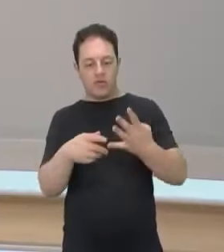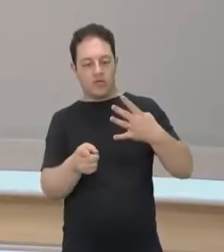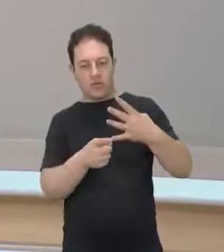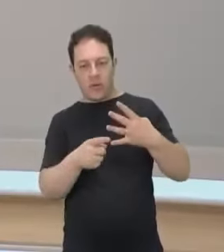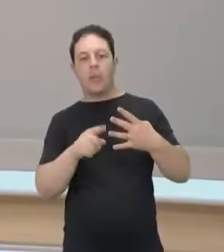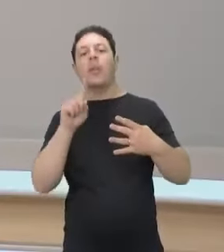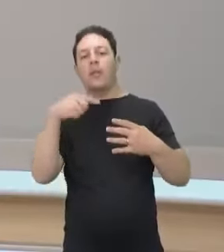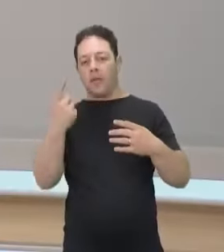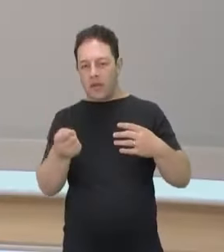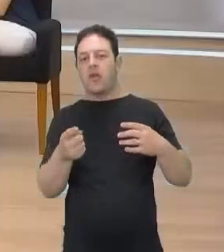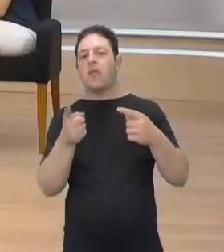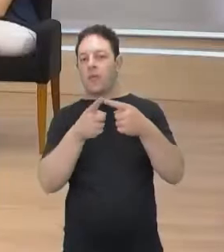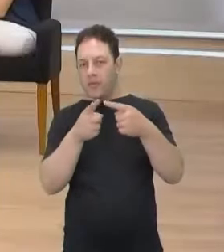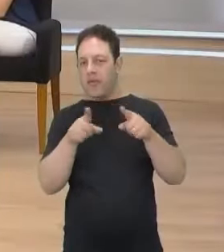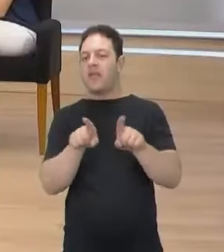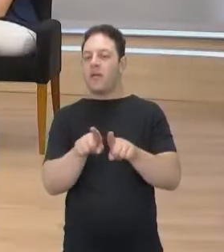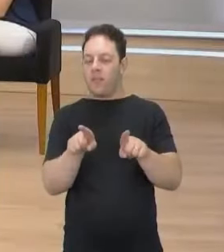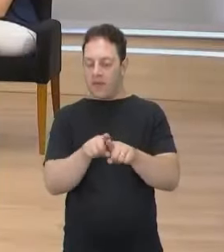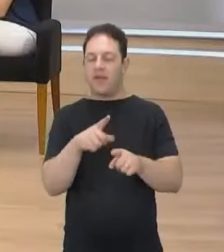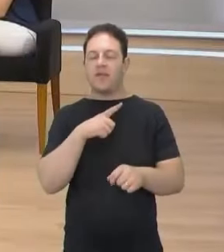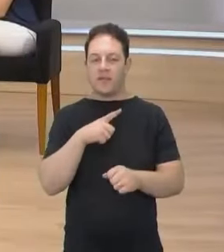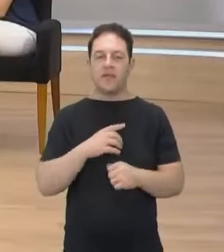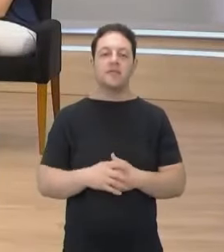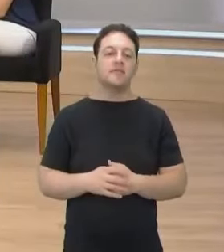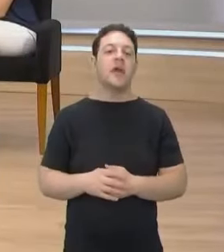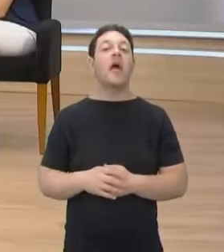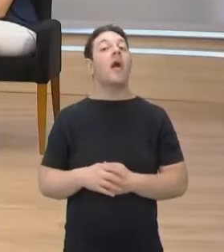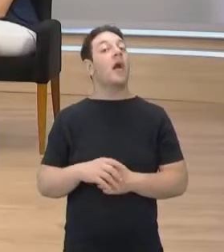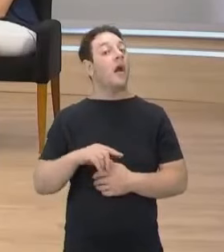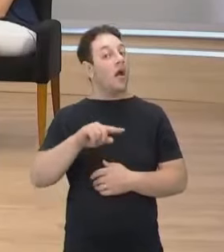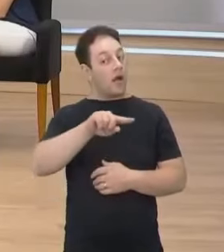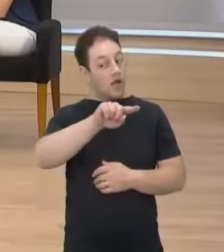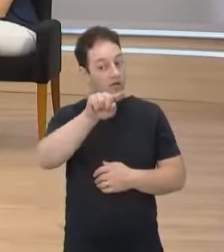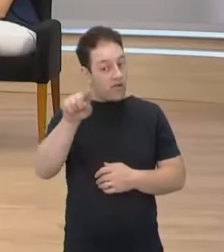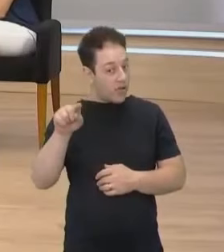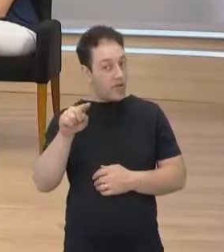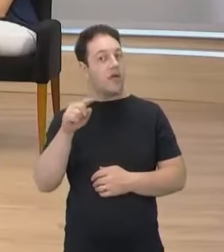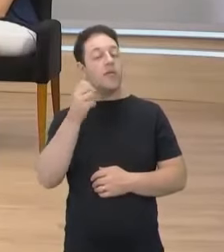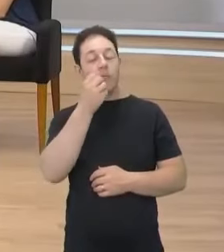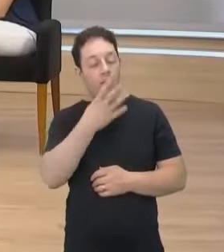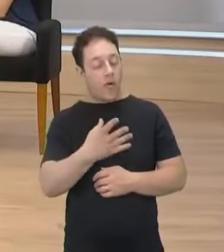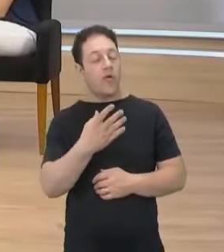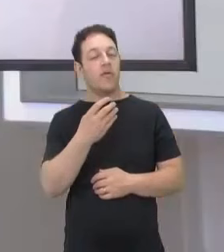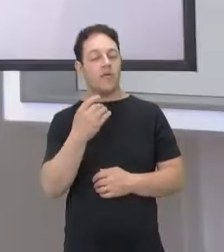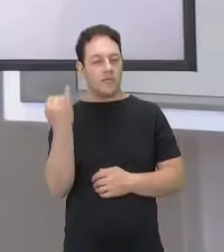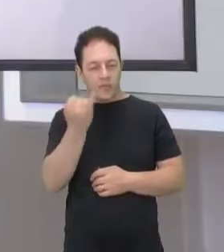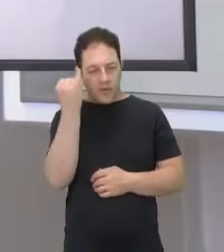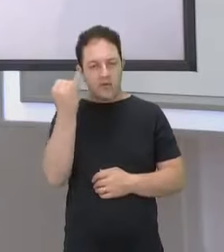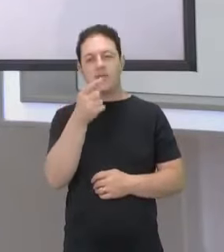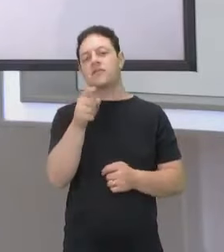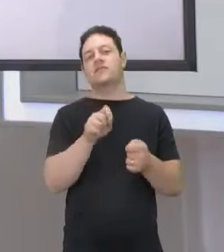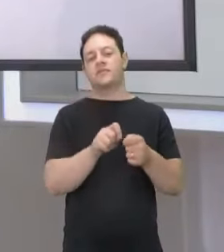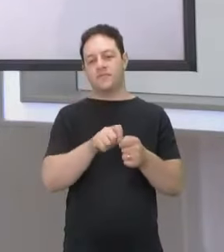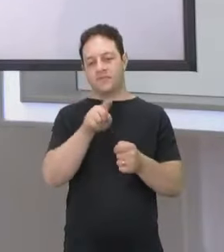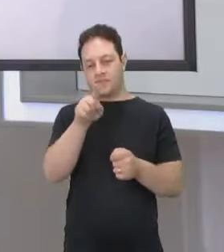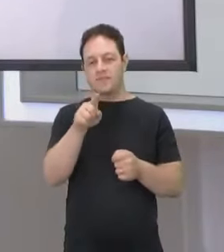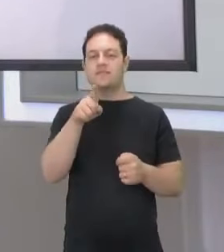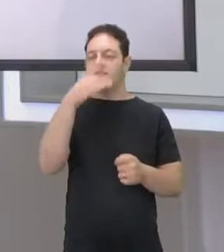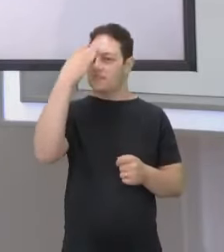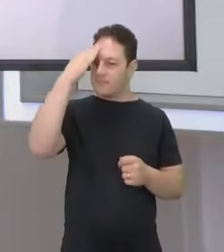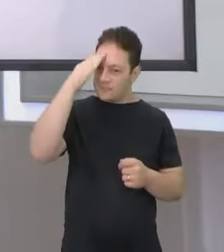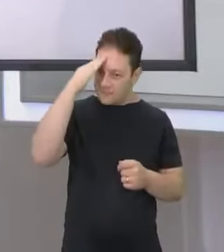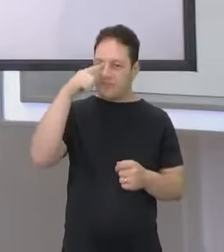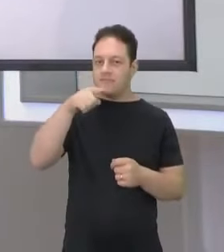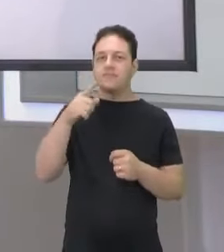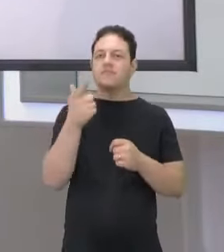de treinamento de incêndios. Então, pessoal, lição de casa e vale a pena. Façam, que assim vocês vão integrar o